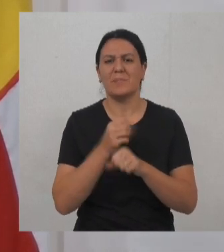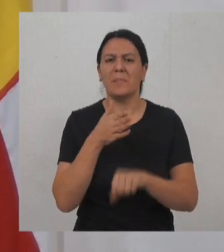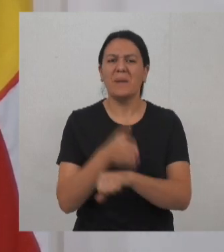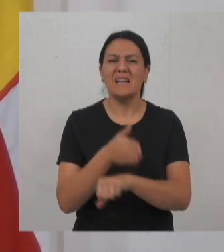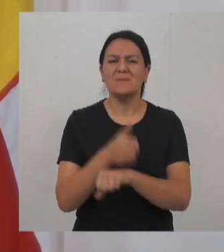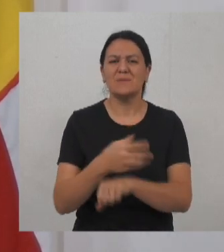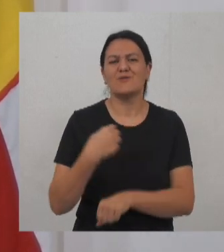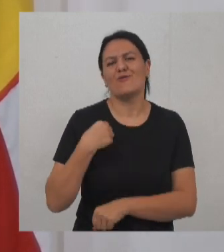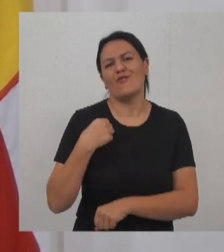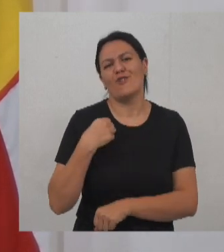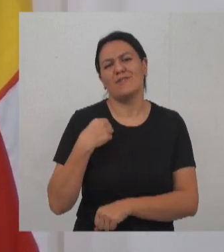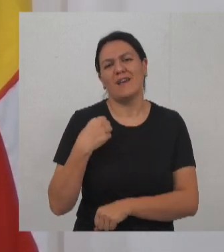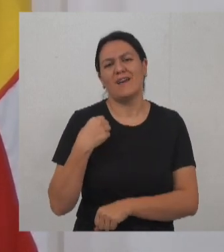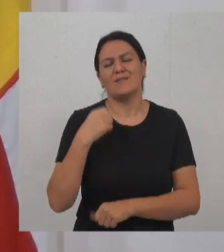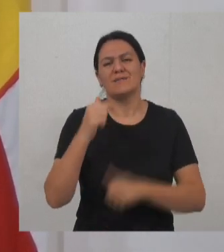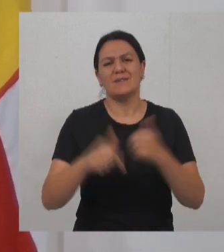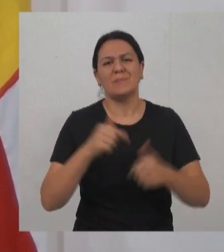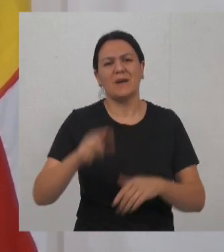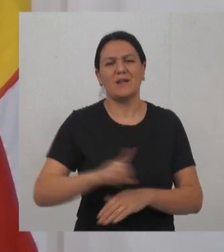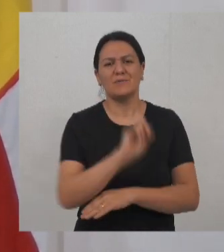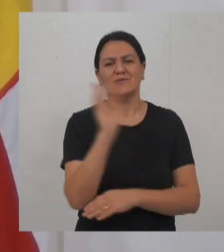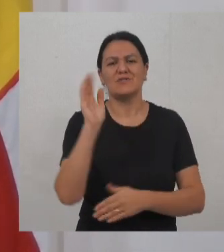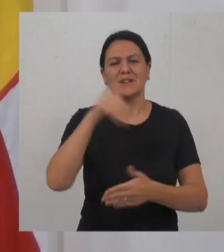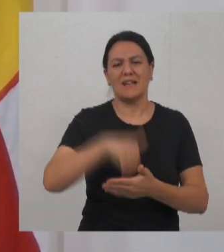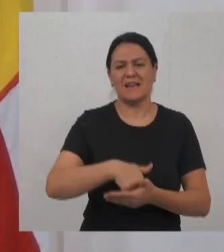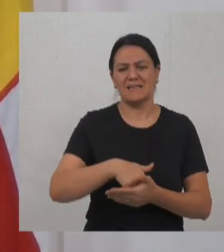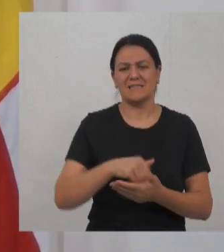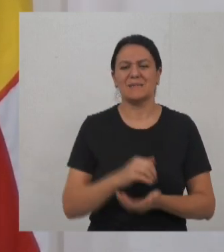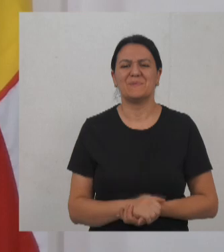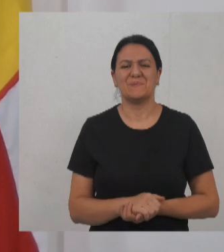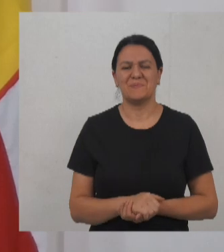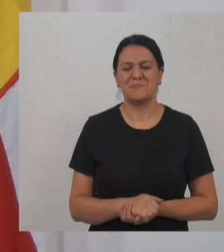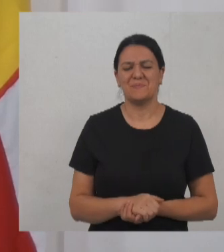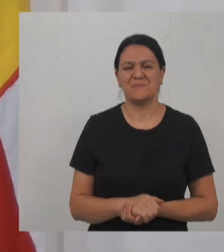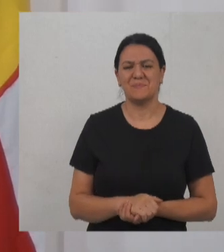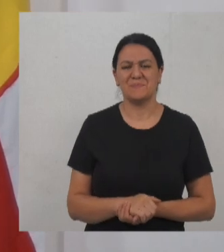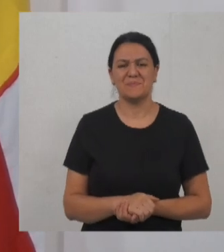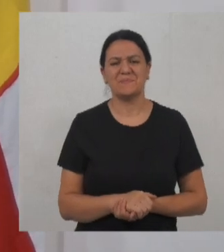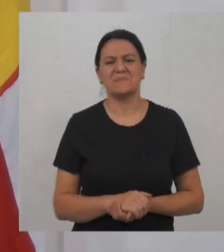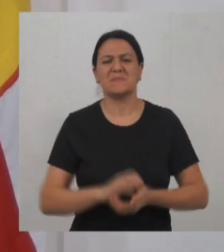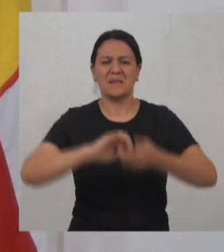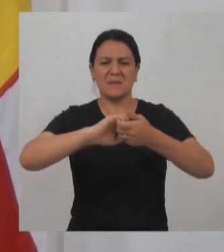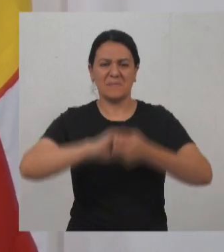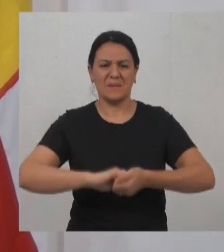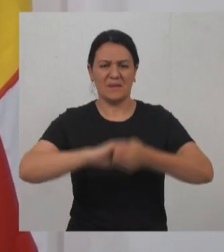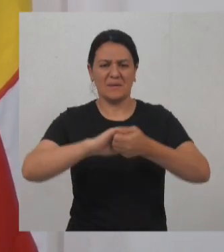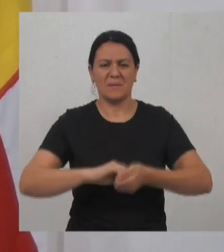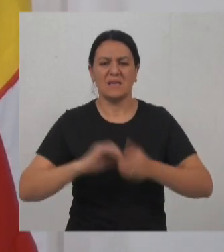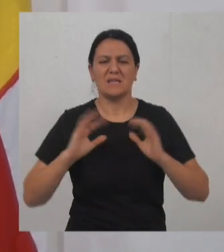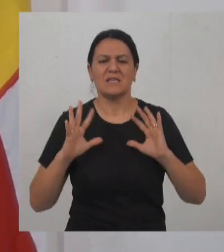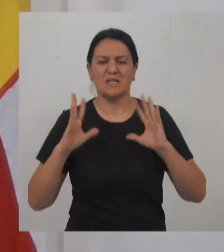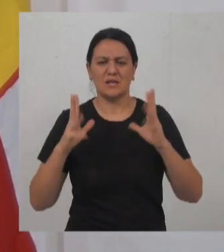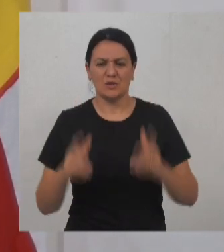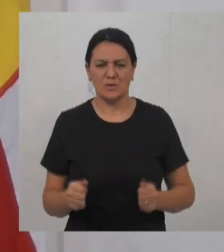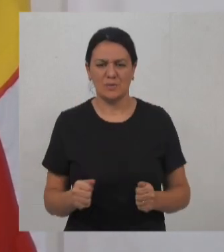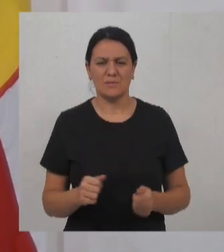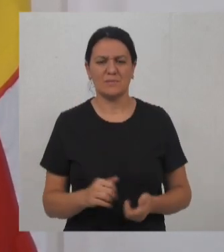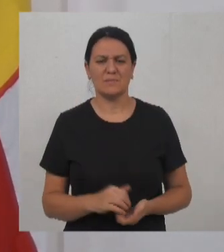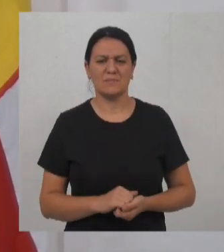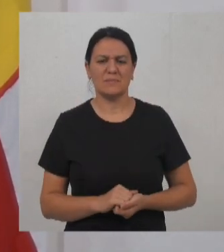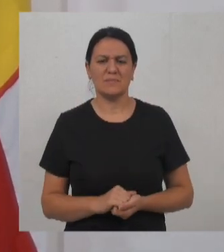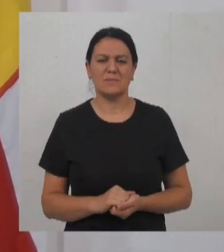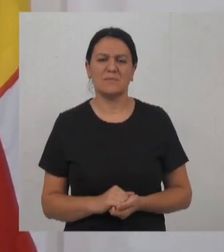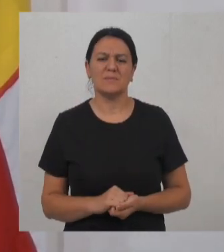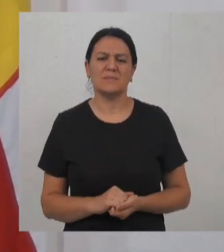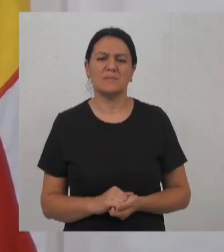e certamente ainda terão muitos anos, espero que o façam. Parabéns a todos os mesários,